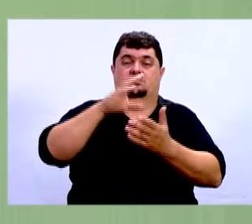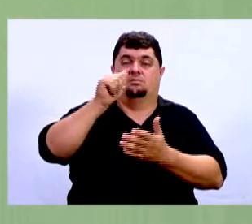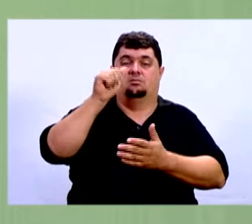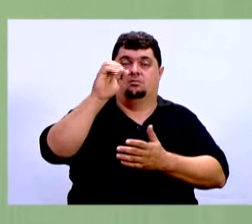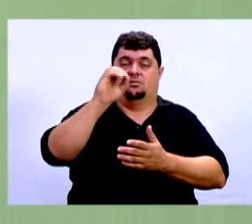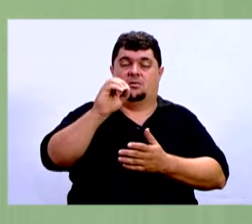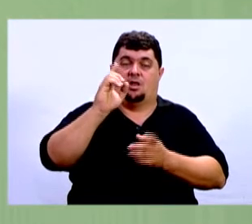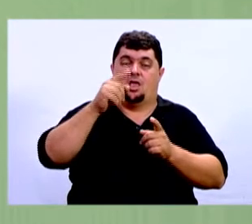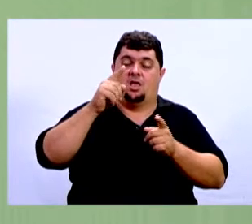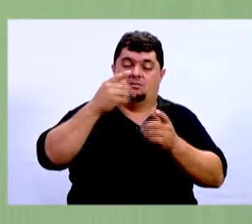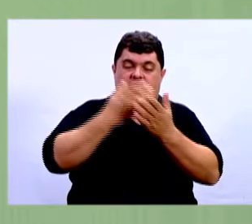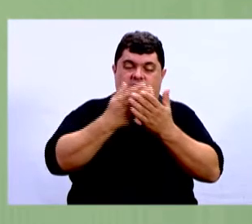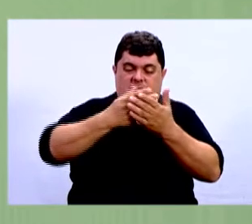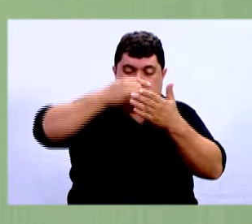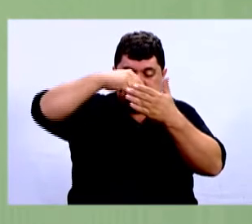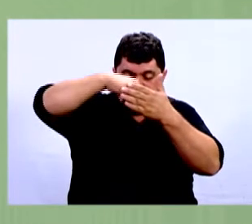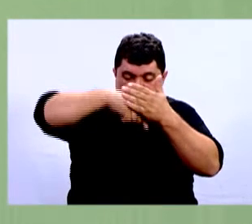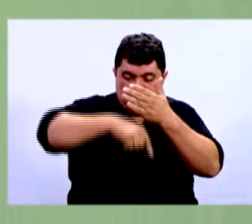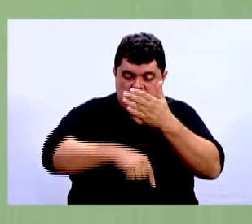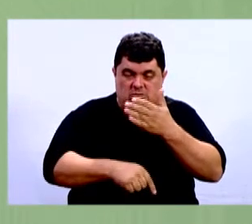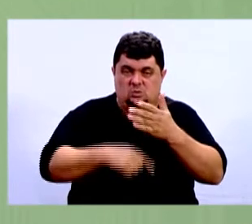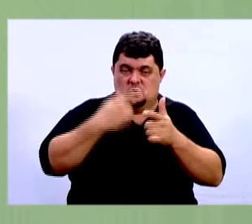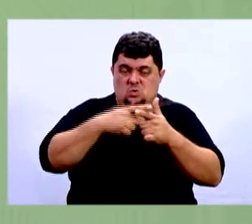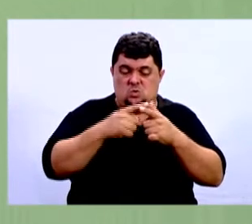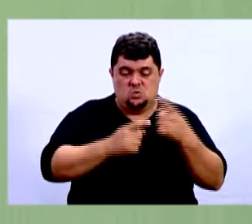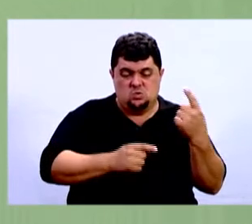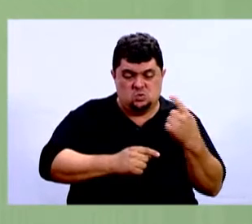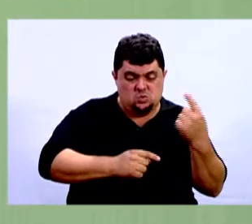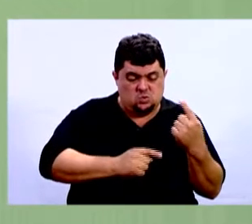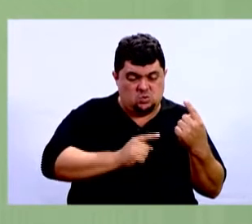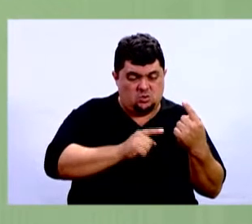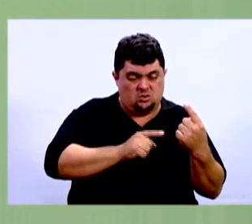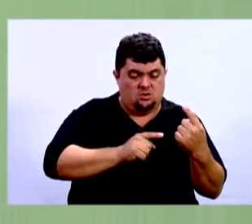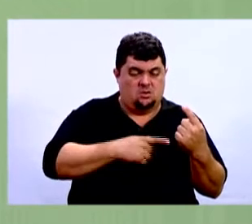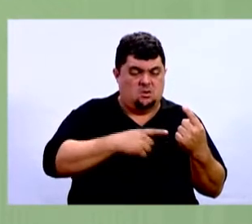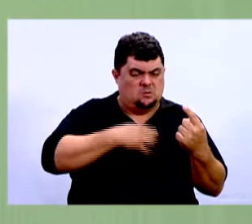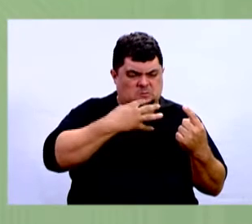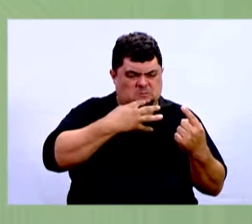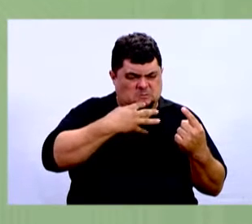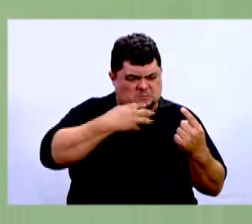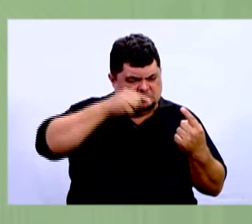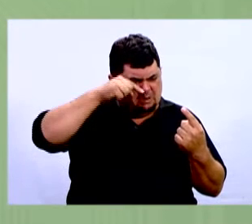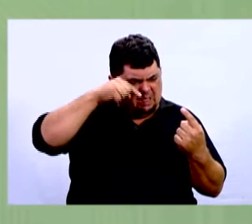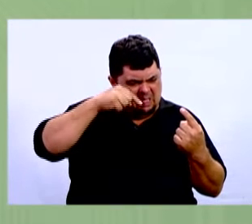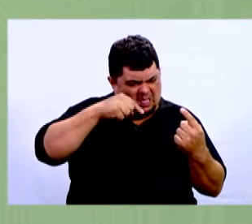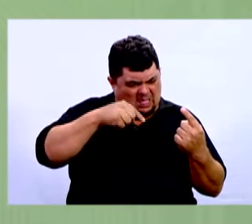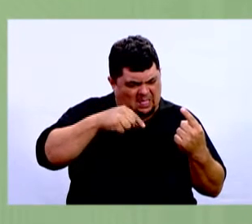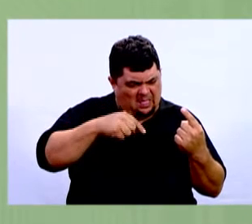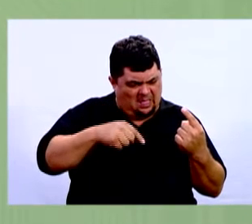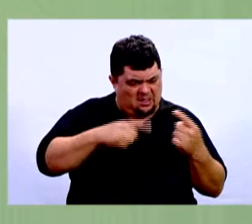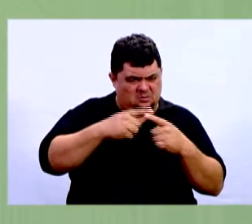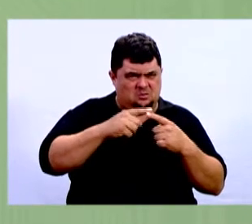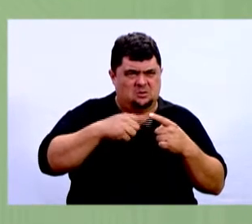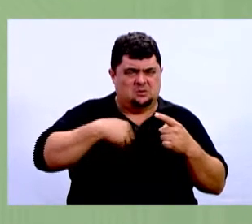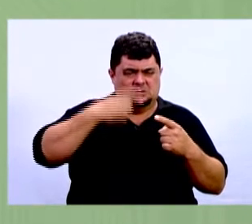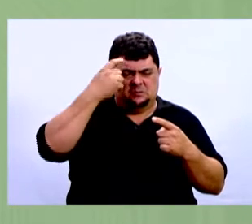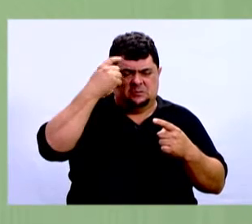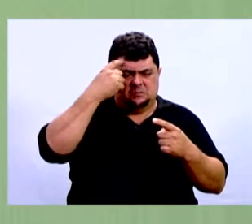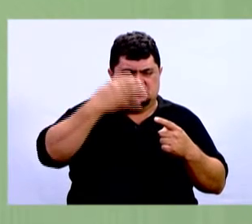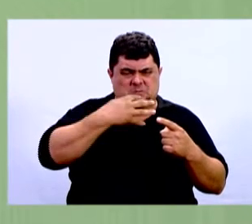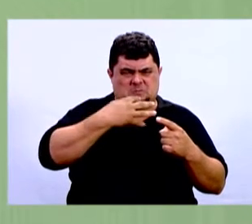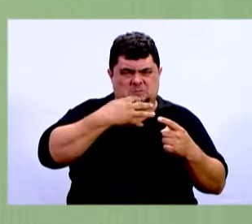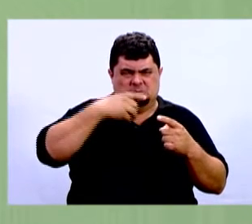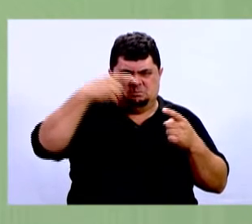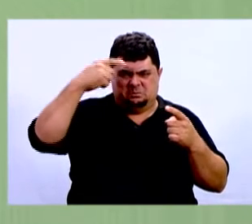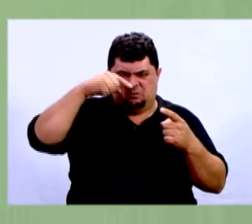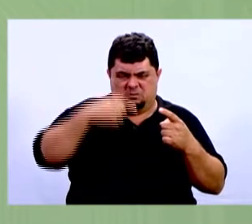estudo aprofundado e exaustivo de um ou de poucos objetos, de maneira a permitir seu conhecimento amplo e detalhado.